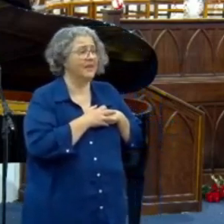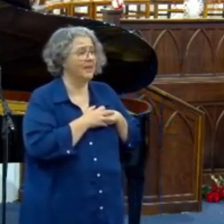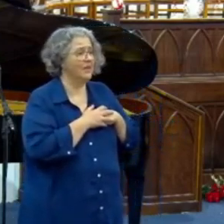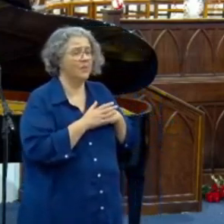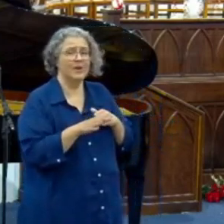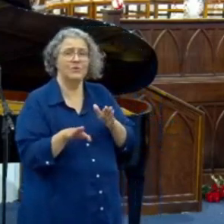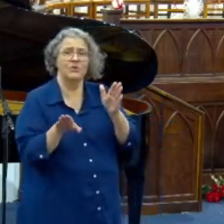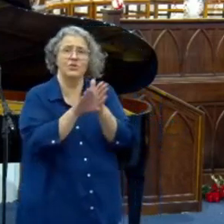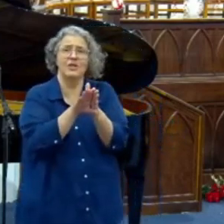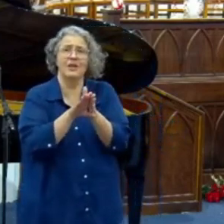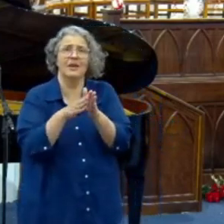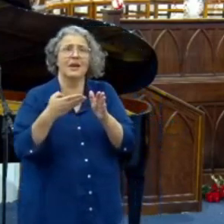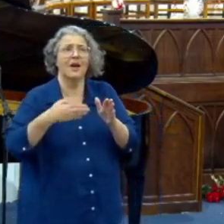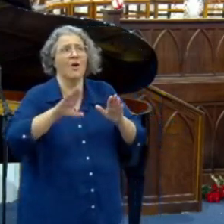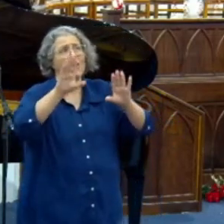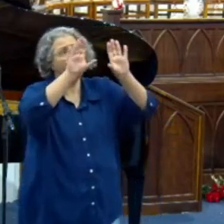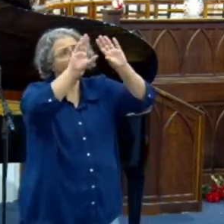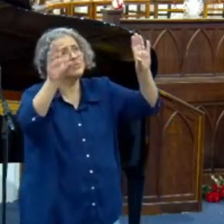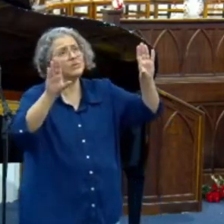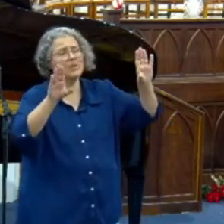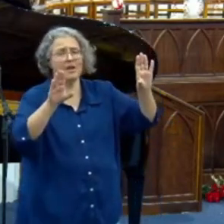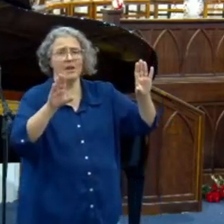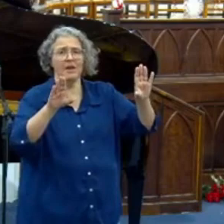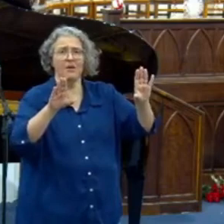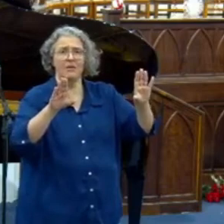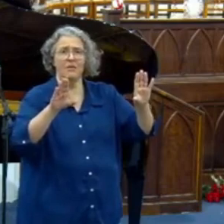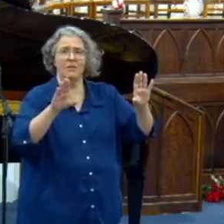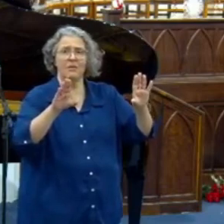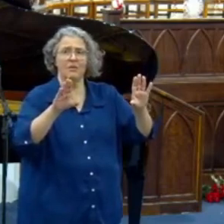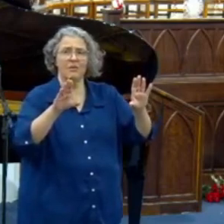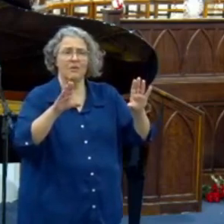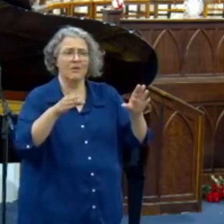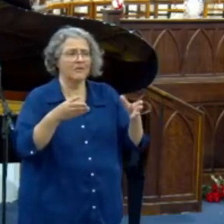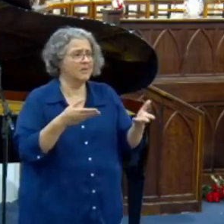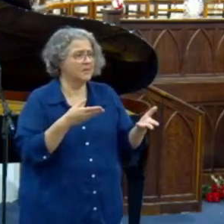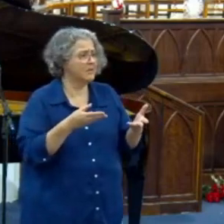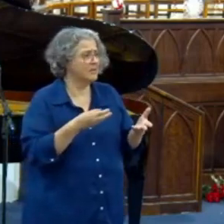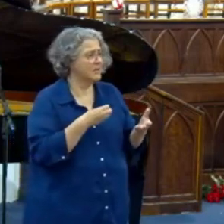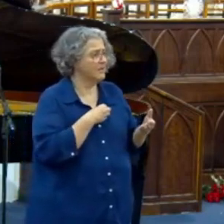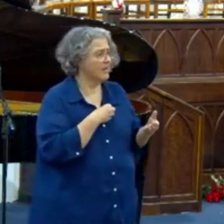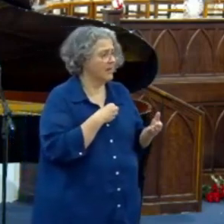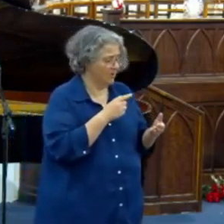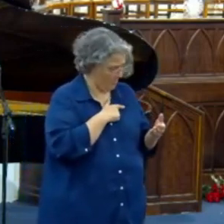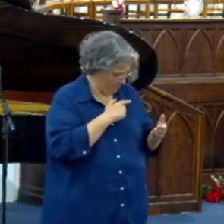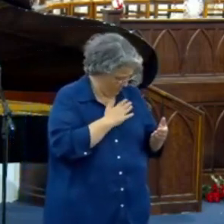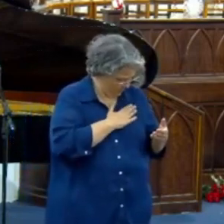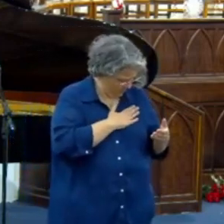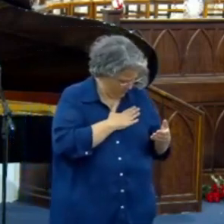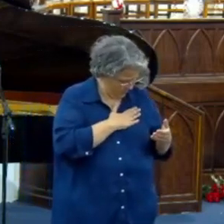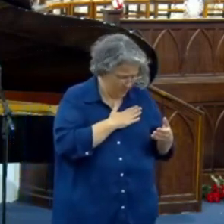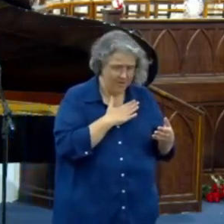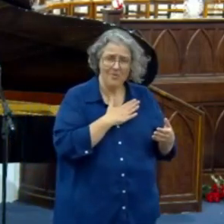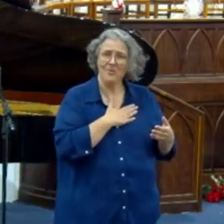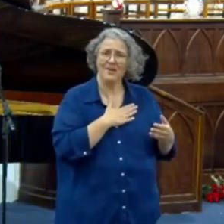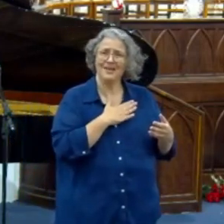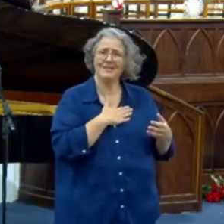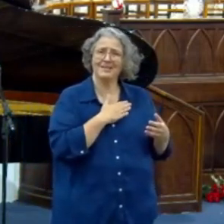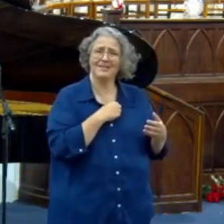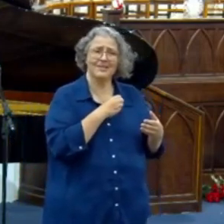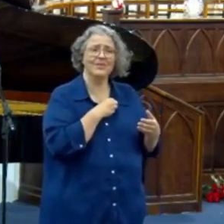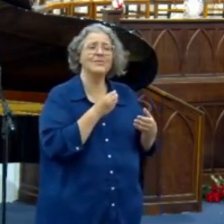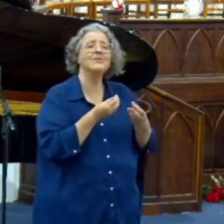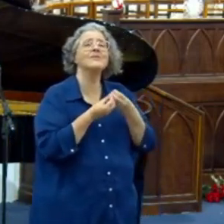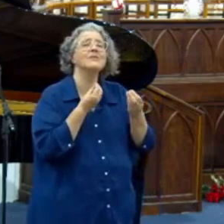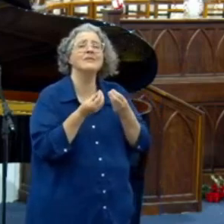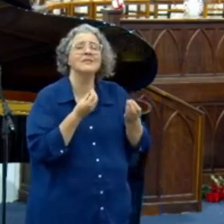meu coração? Vou ter que ir lá arrancar da terra? Eu sei que isso é uma metáfora, só para apenas para dizer, não é só sua